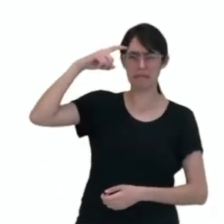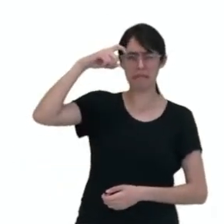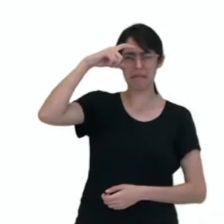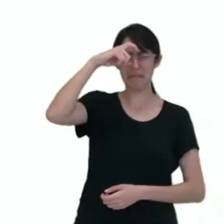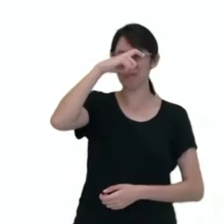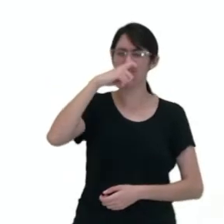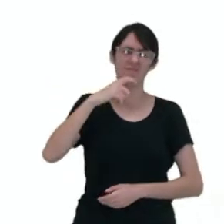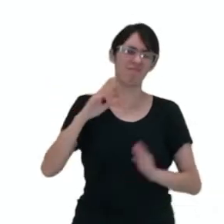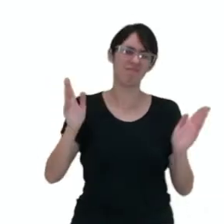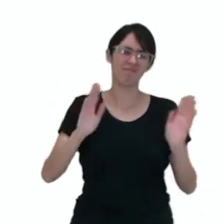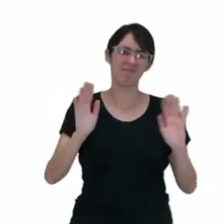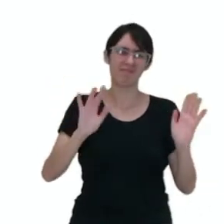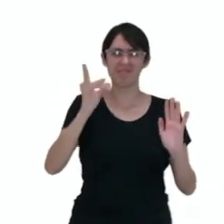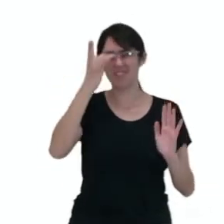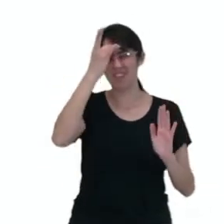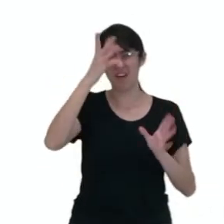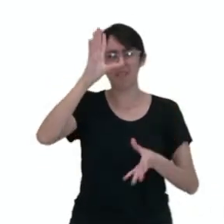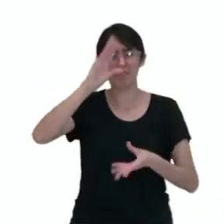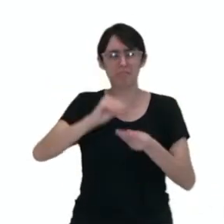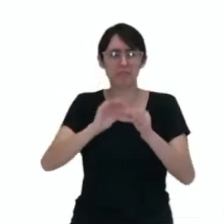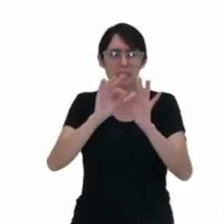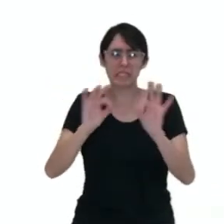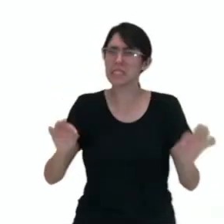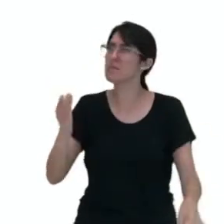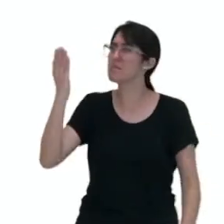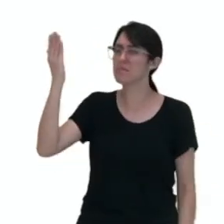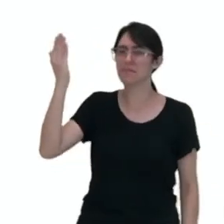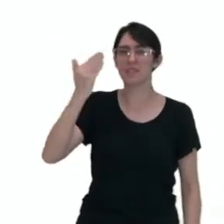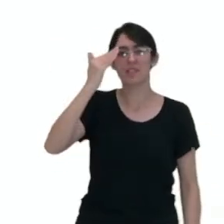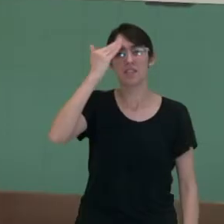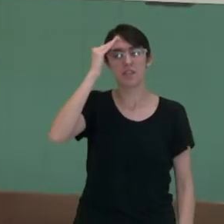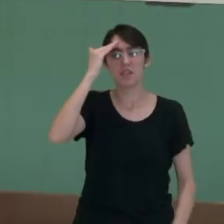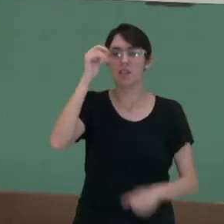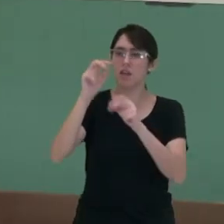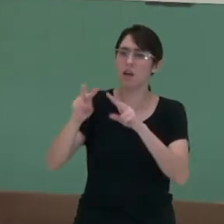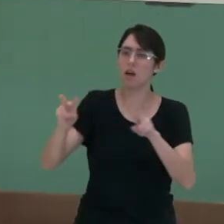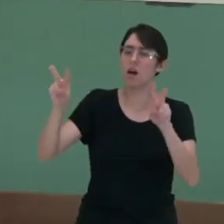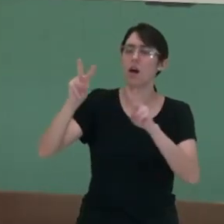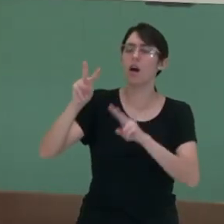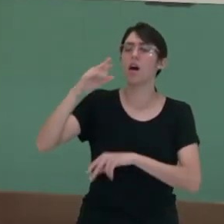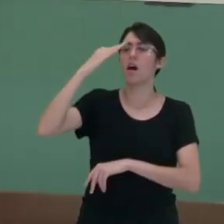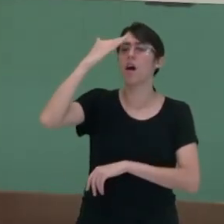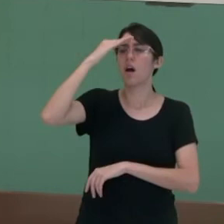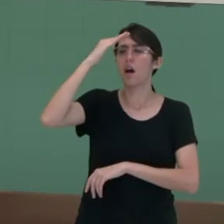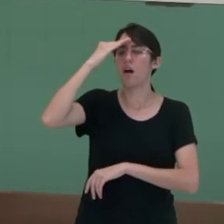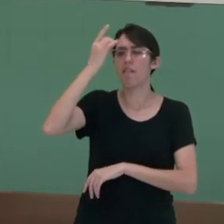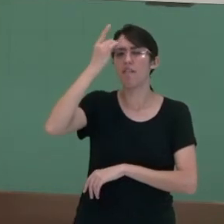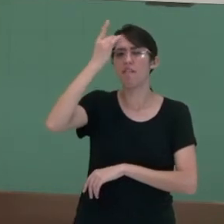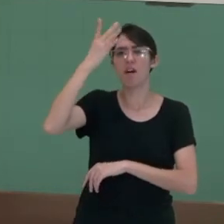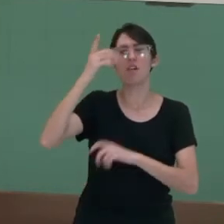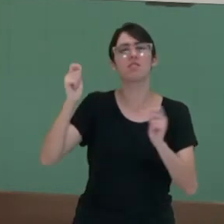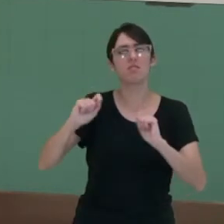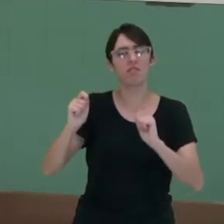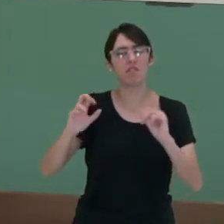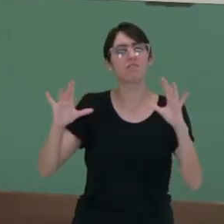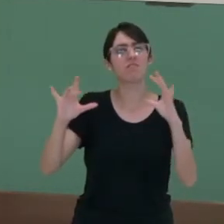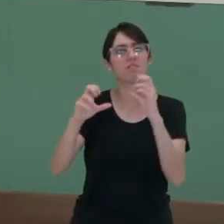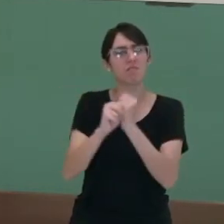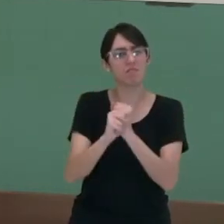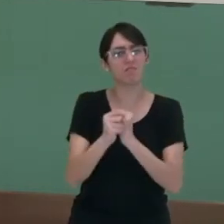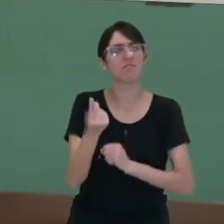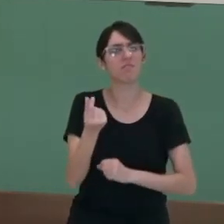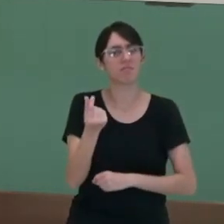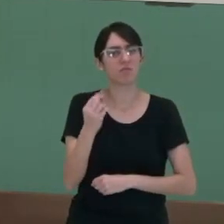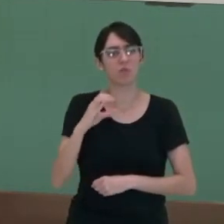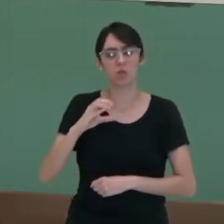a função custo. Veja que se a gente entende, a gente vê como que é fácil a gente poder calcular esses